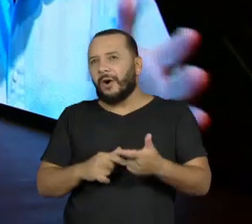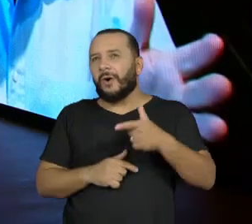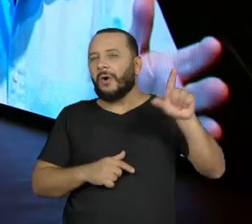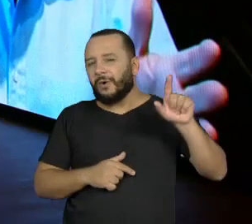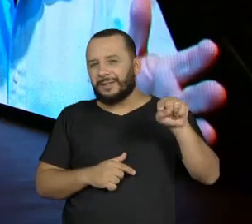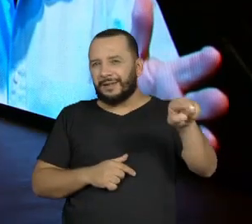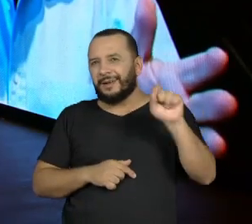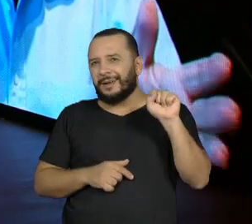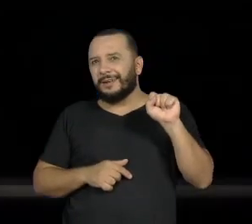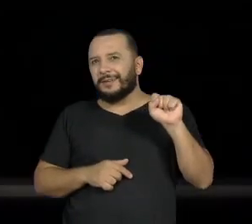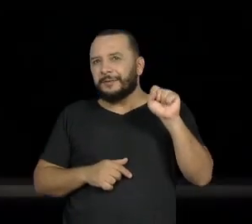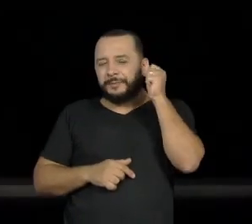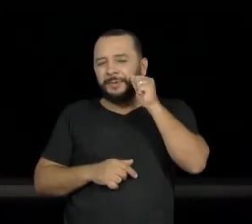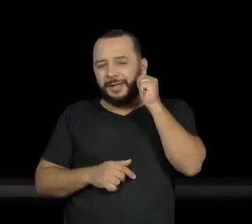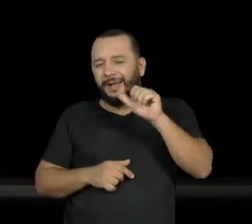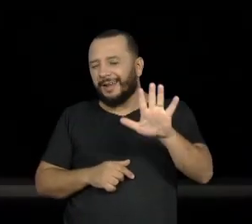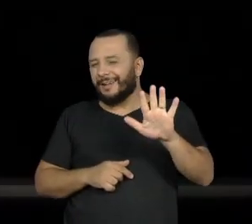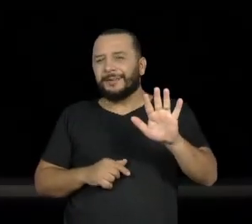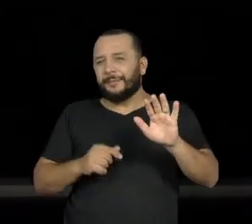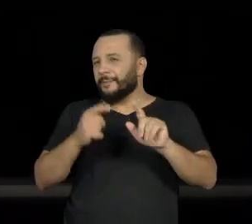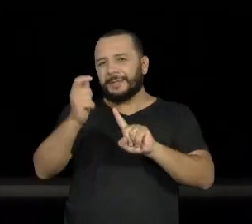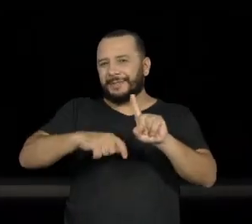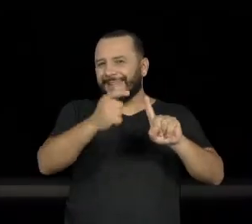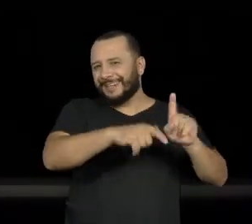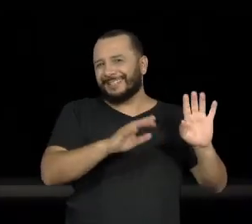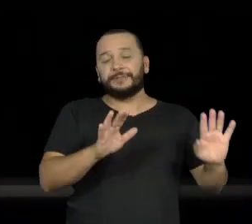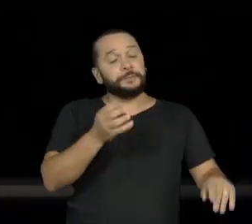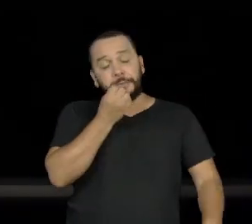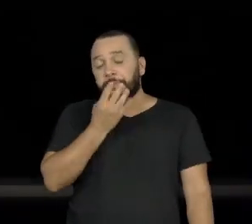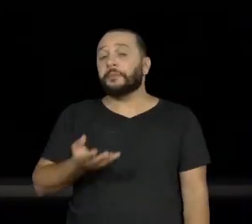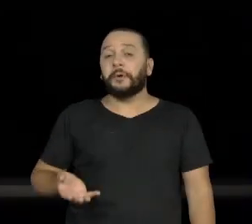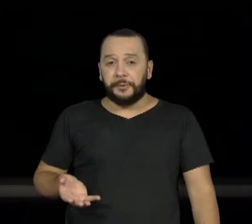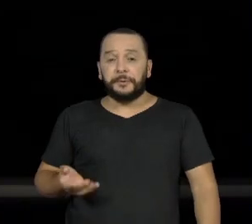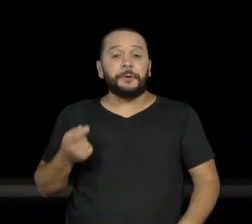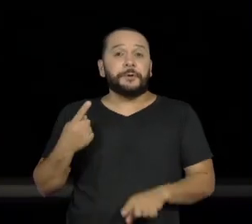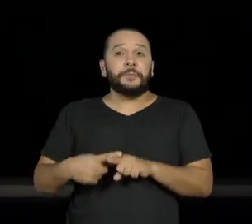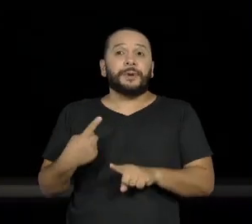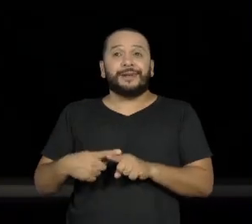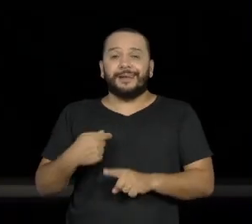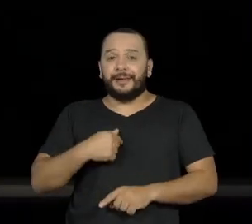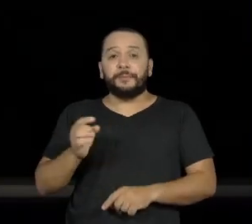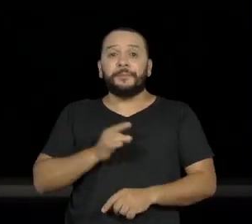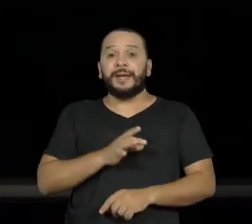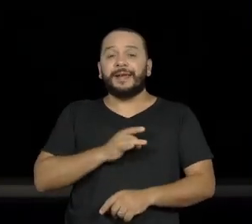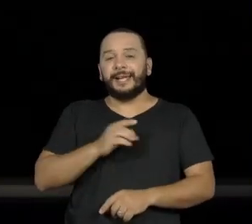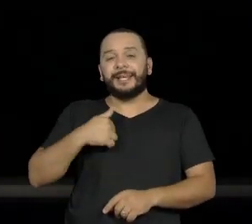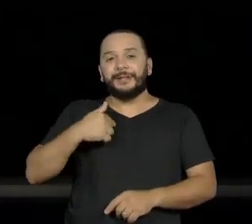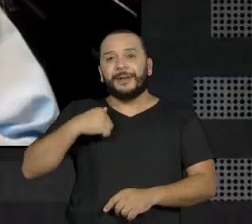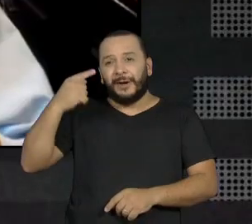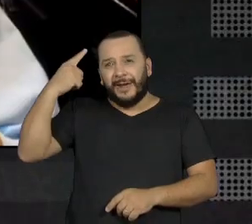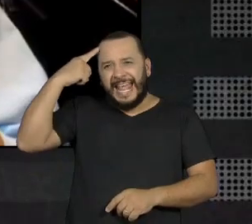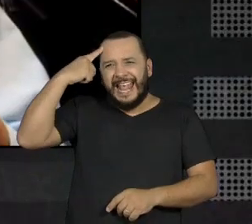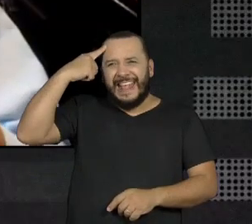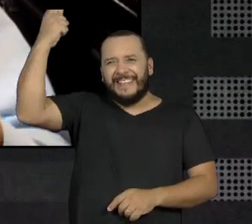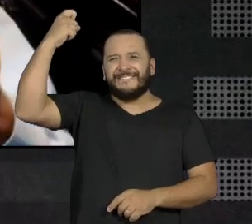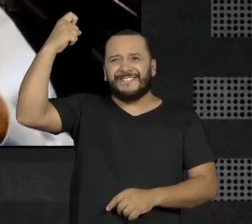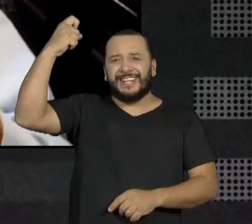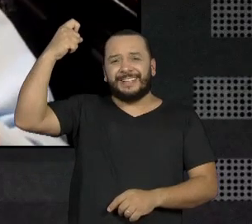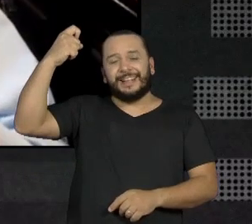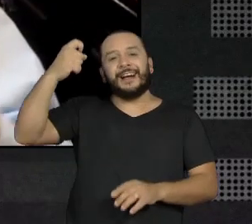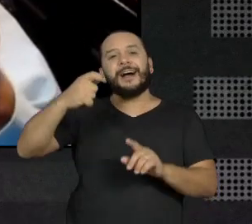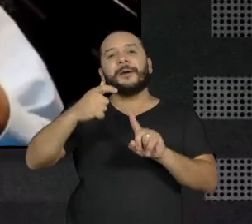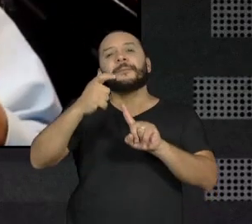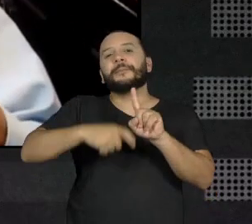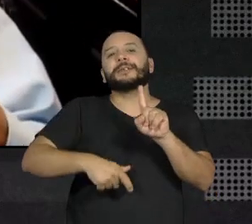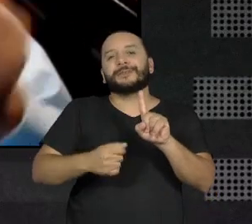mais. Estava tudo ali. Aliás, isso foi muito bom porque eu tinha medo de criar personagem feminino e eu não sabia como é que mulher era,